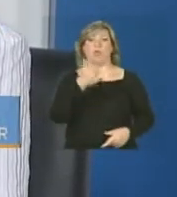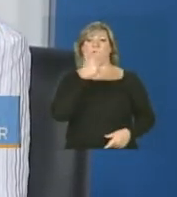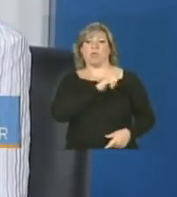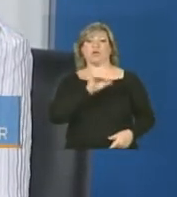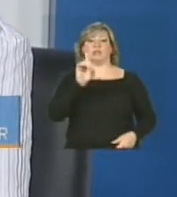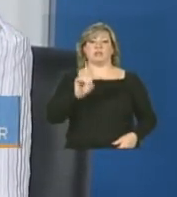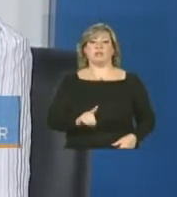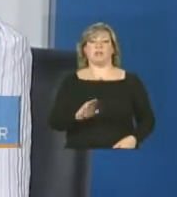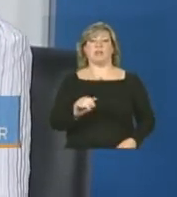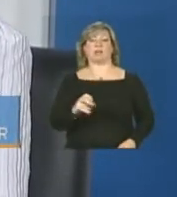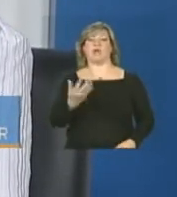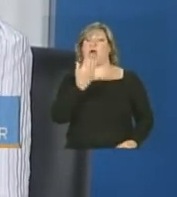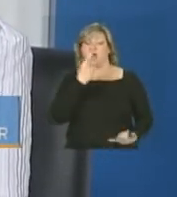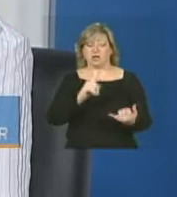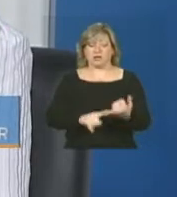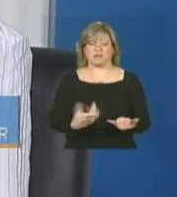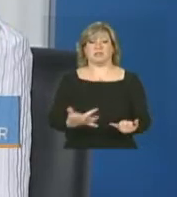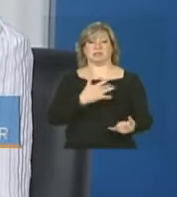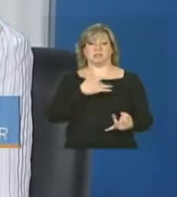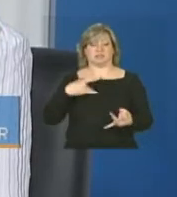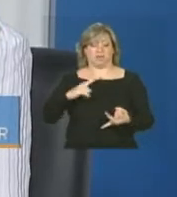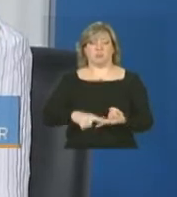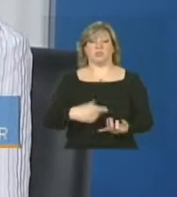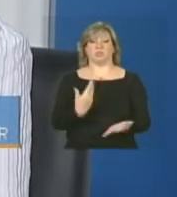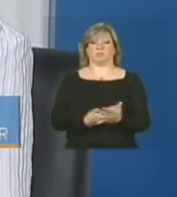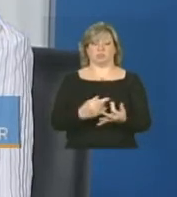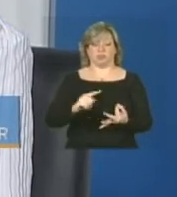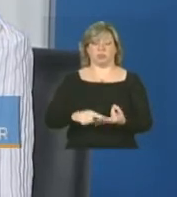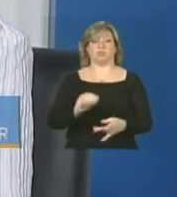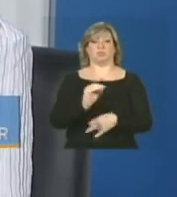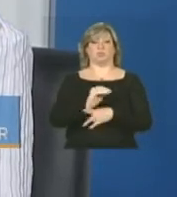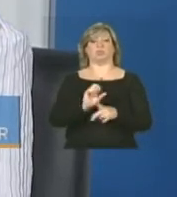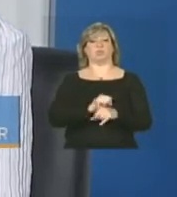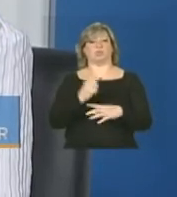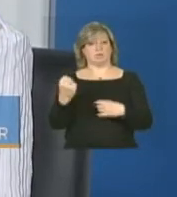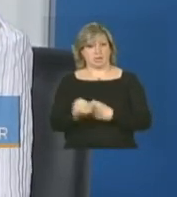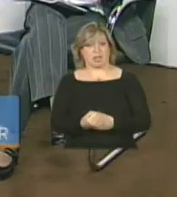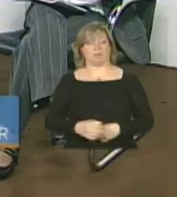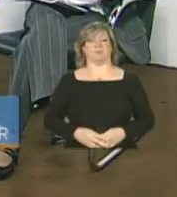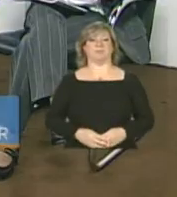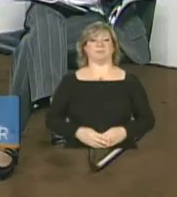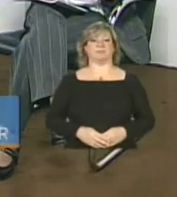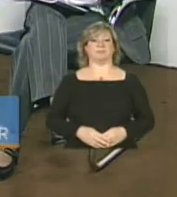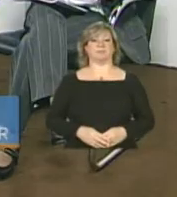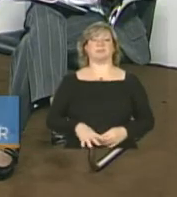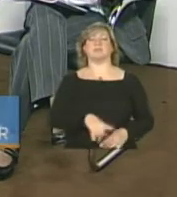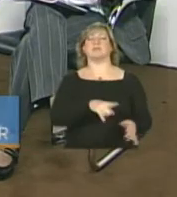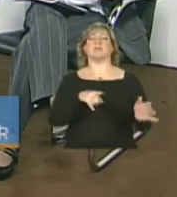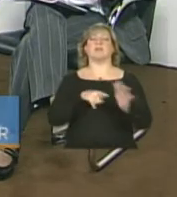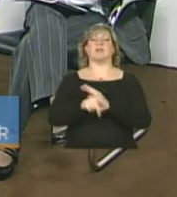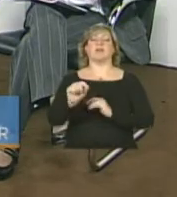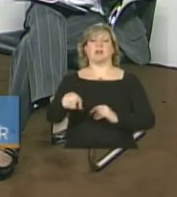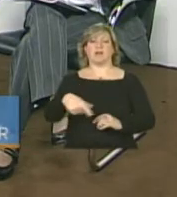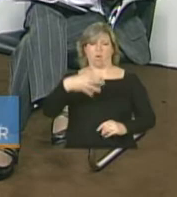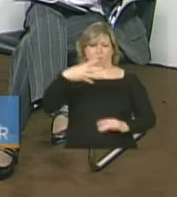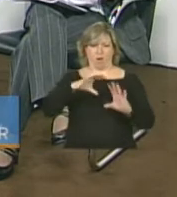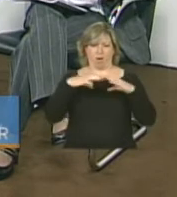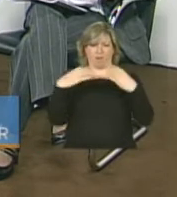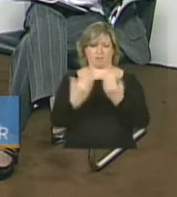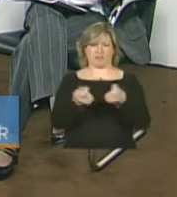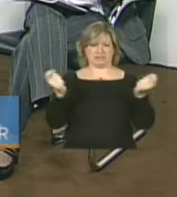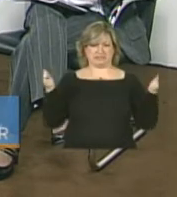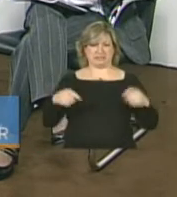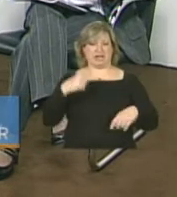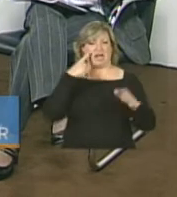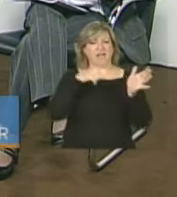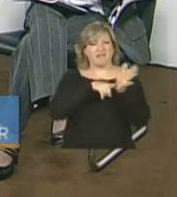como alimentação, como saúde, educação, assistência social. Mas você acredita que na quarta conferência vocês vão ter uma condição de avaliar os